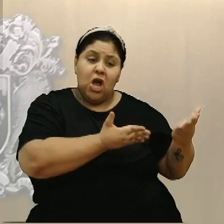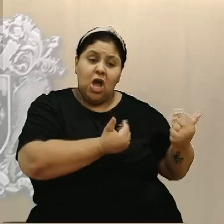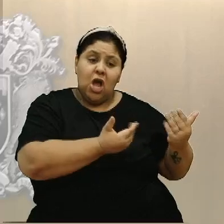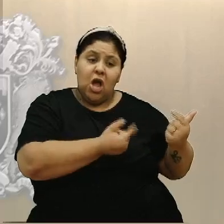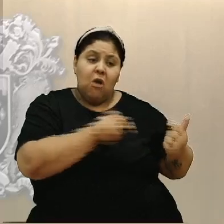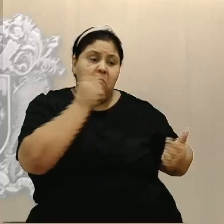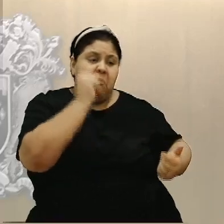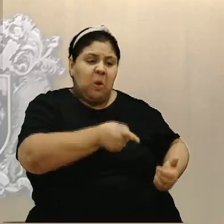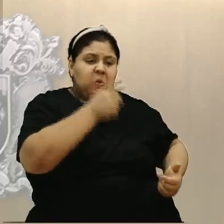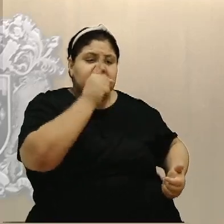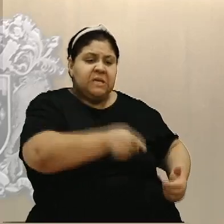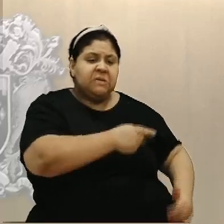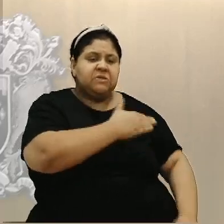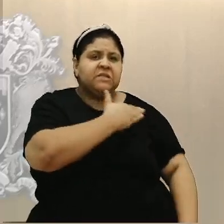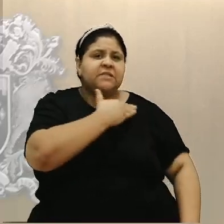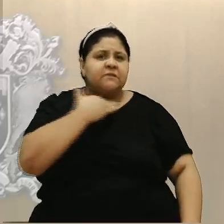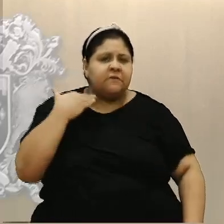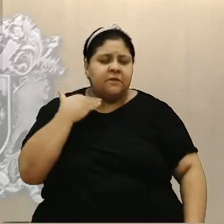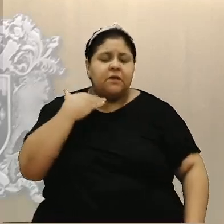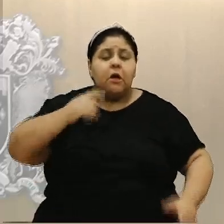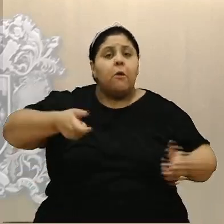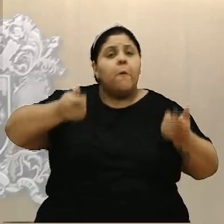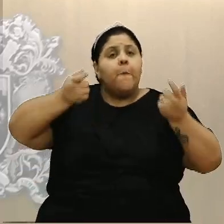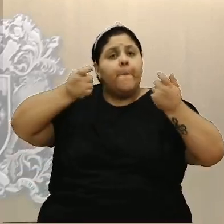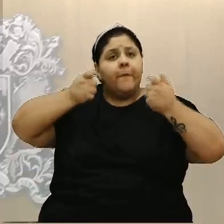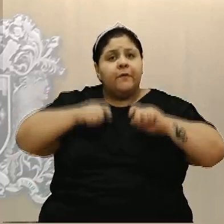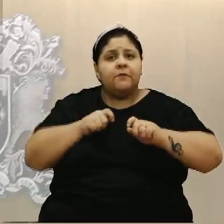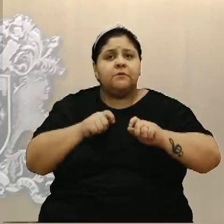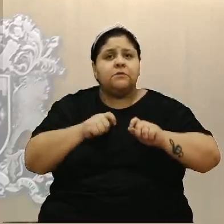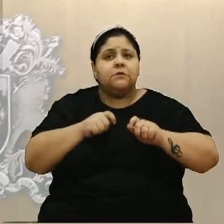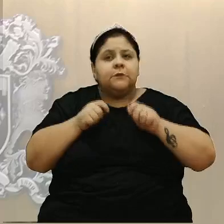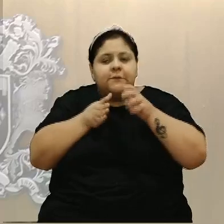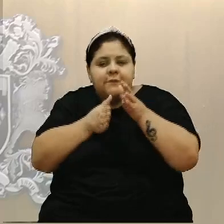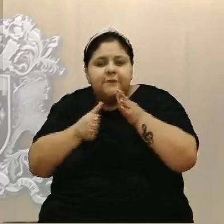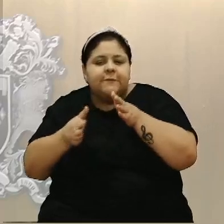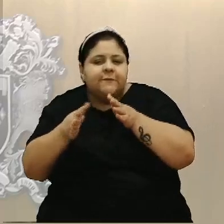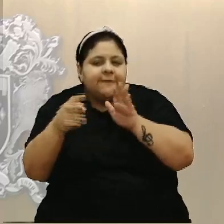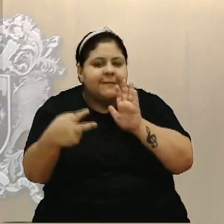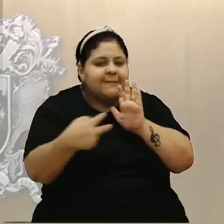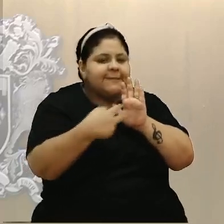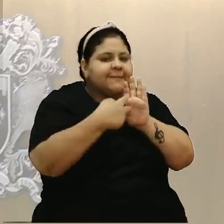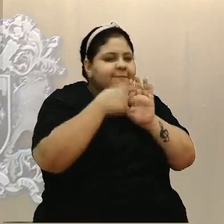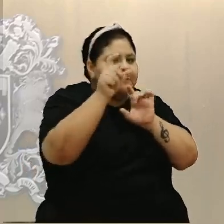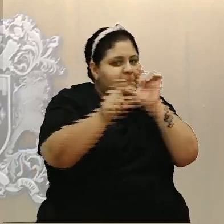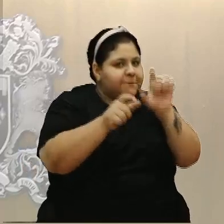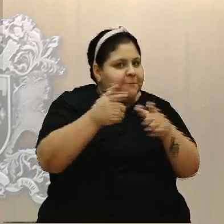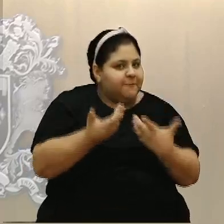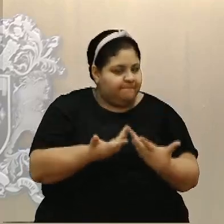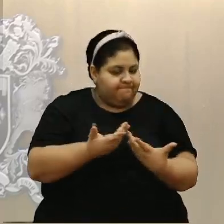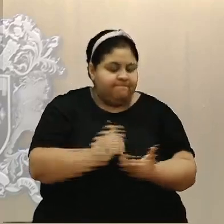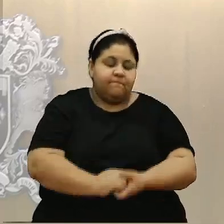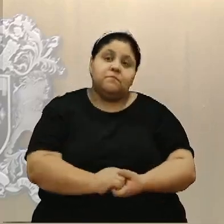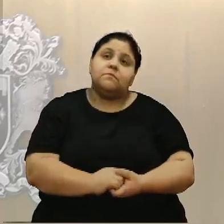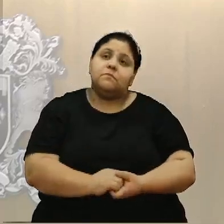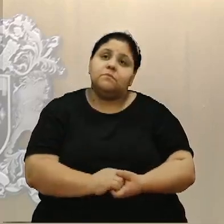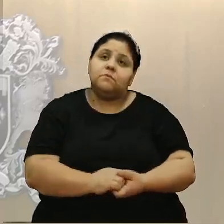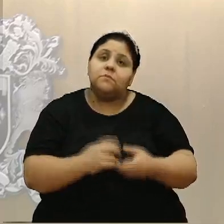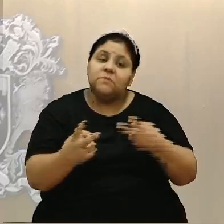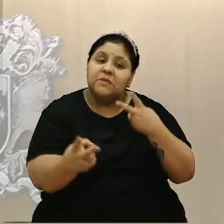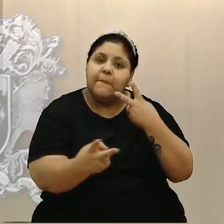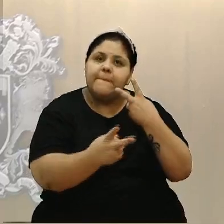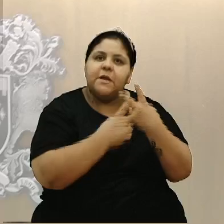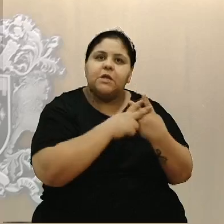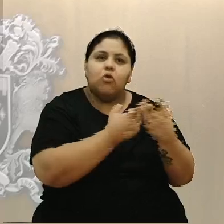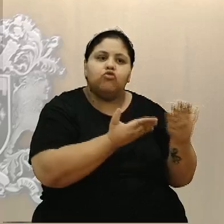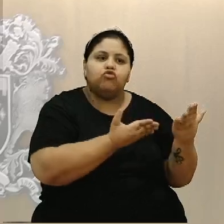de assassinato. Ele precisava desviar a atenção do povo e então prendeu aquele